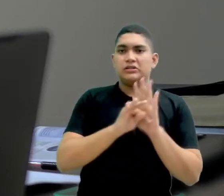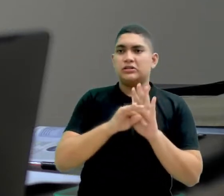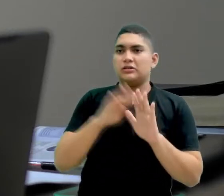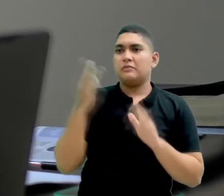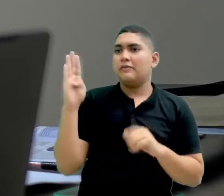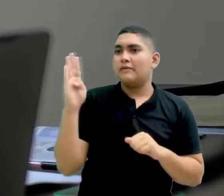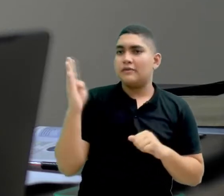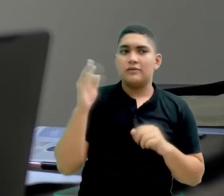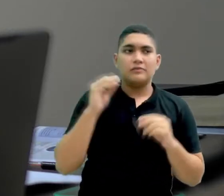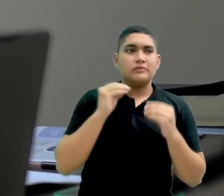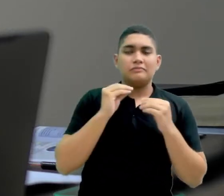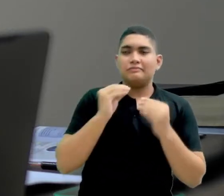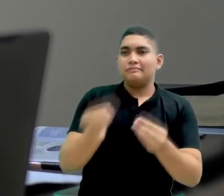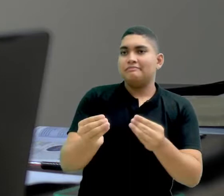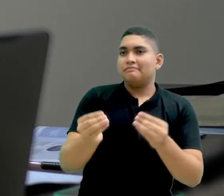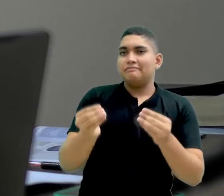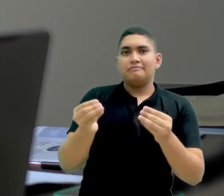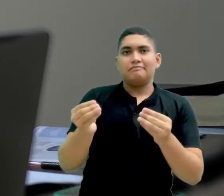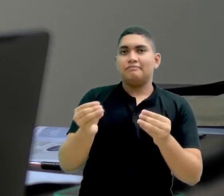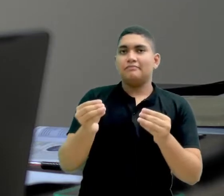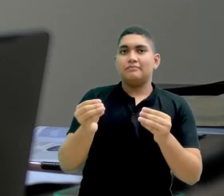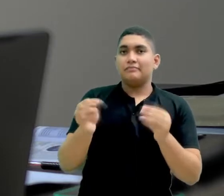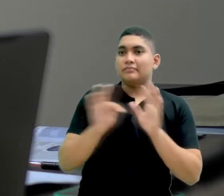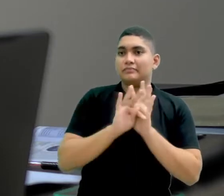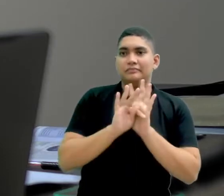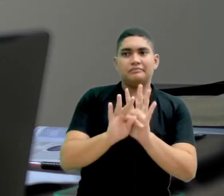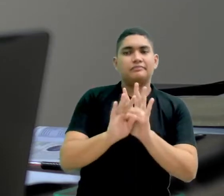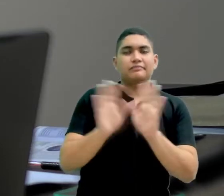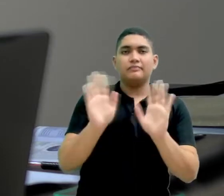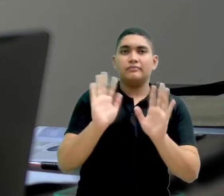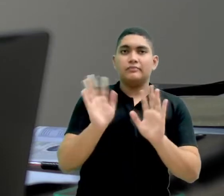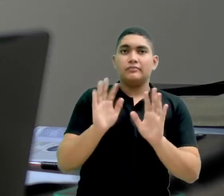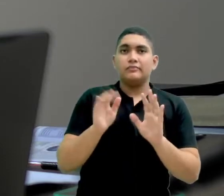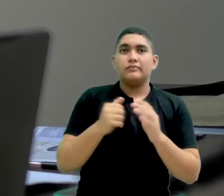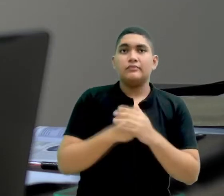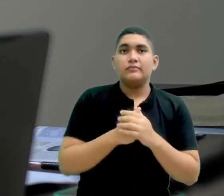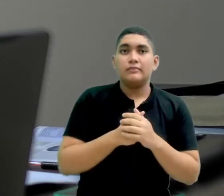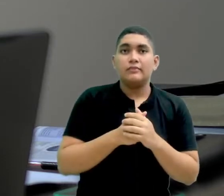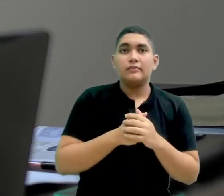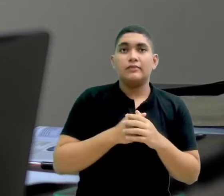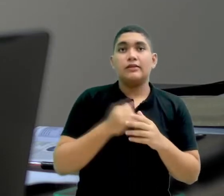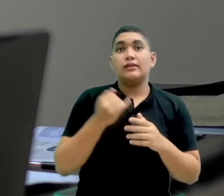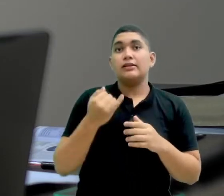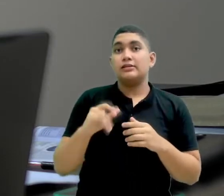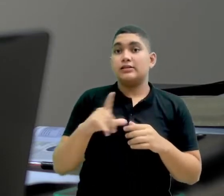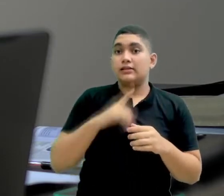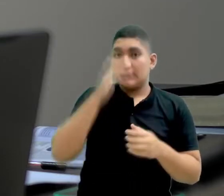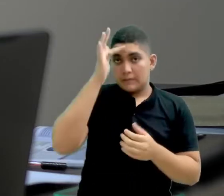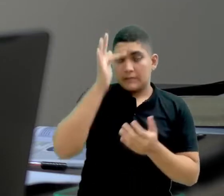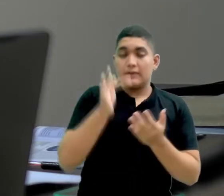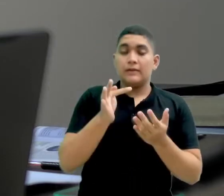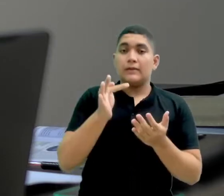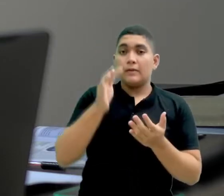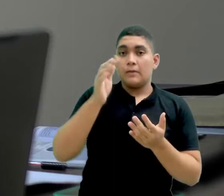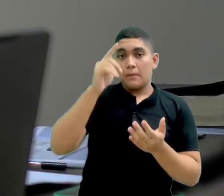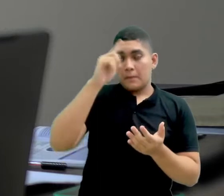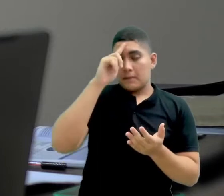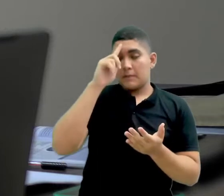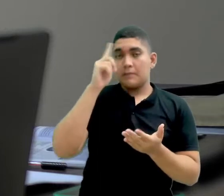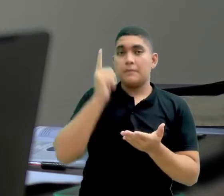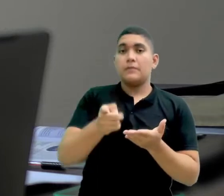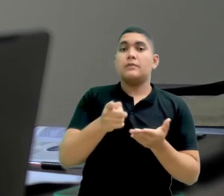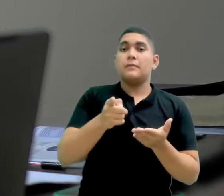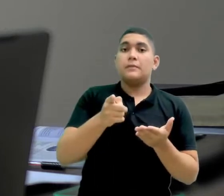cobiçarás. E se há outro mandamento, tudo nesta palavra se resume: amarás ao teu